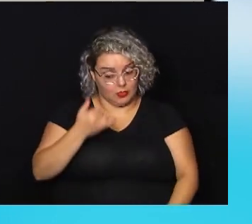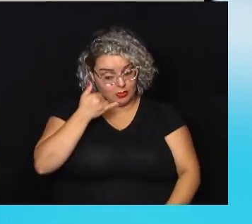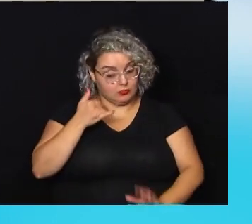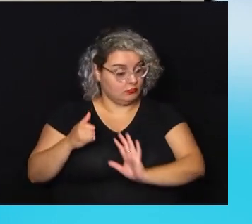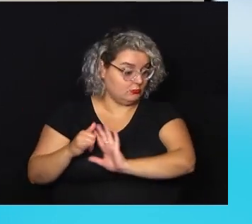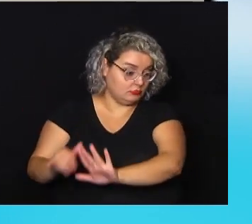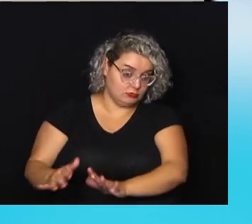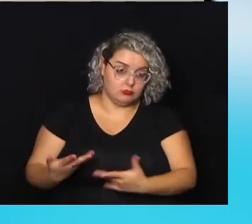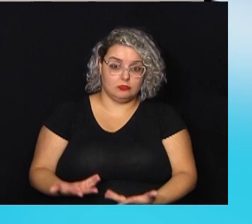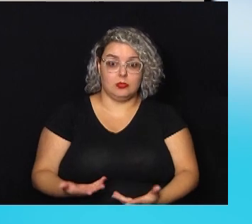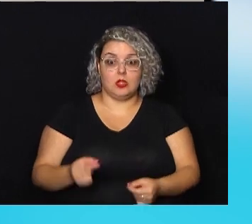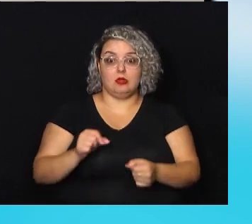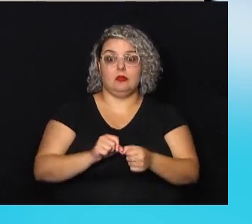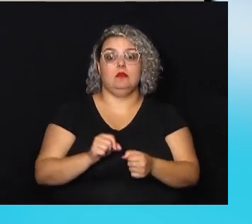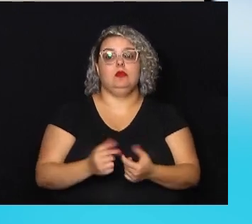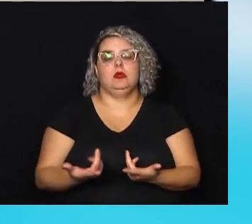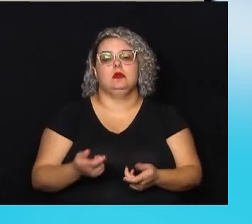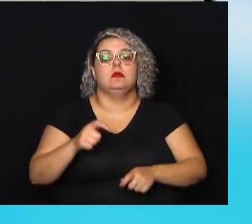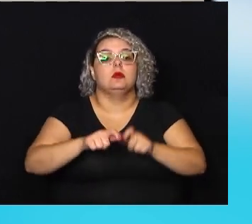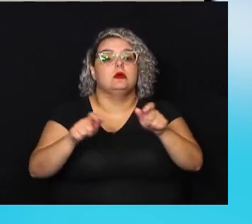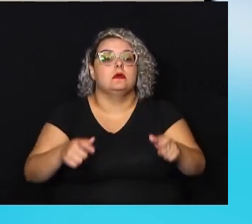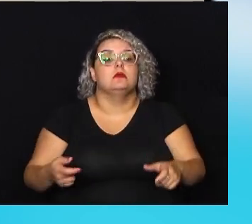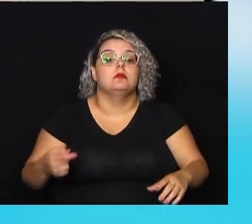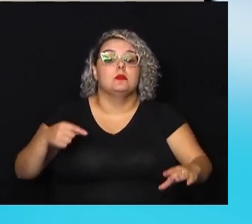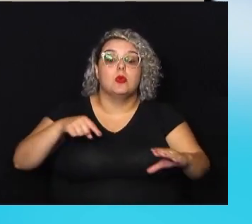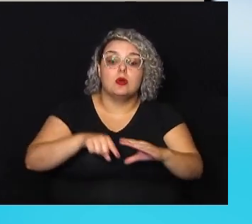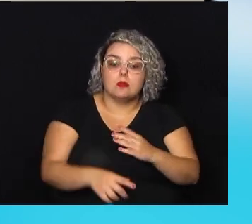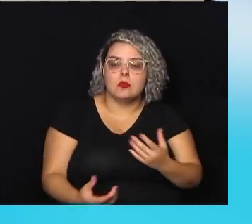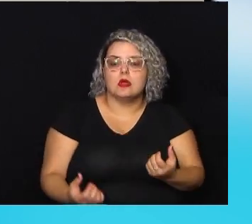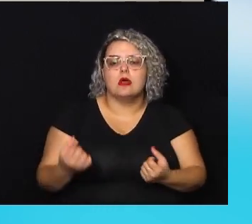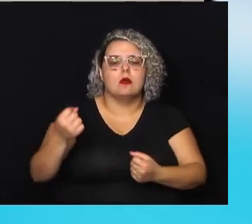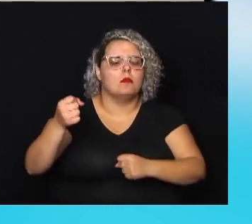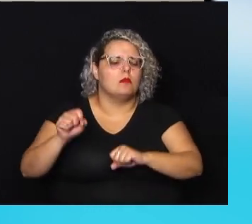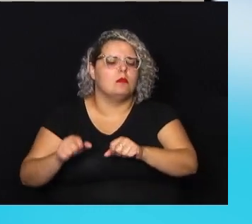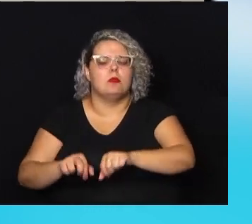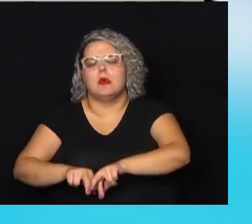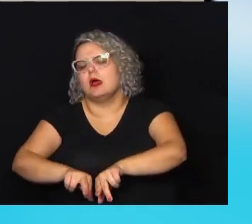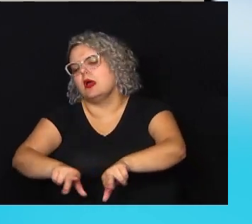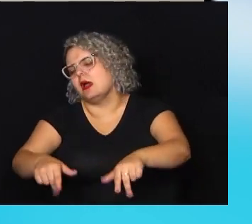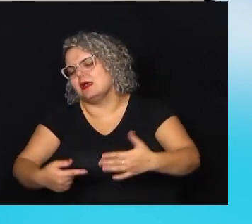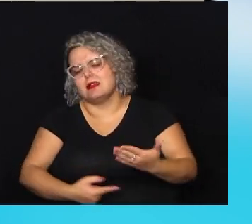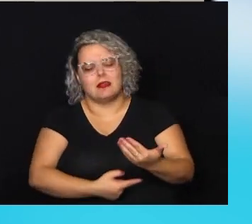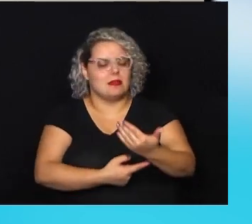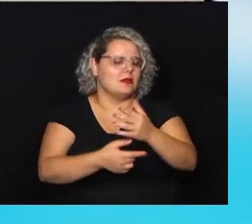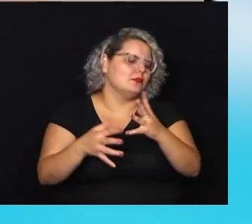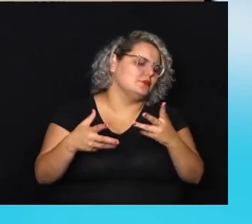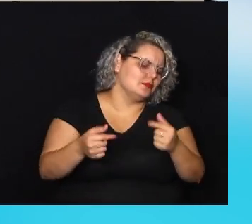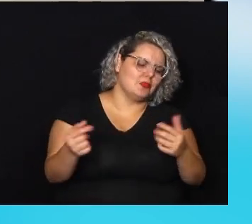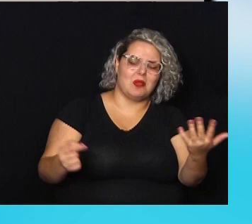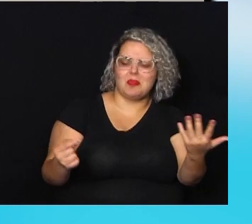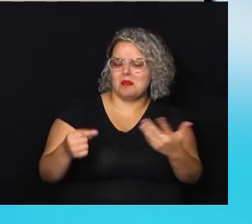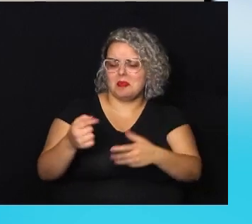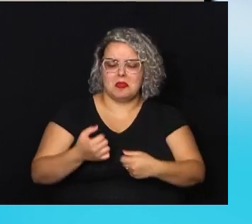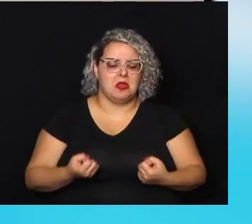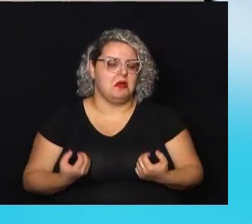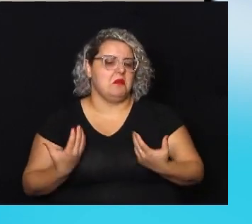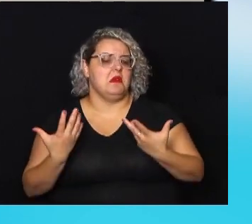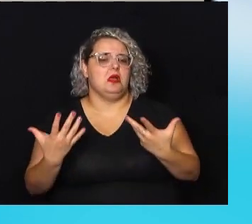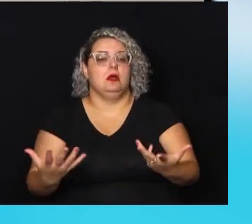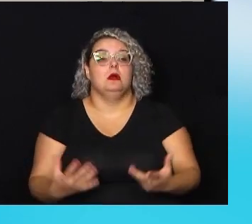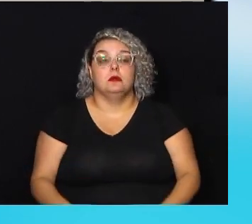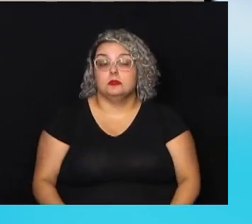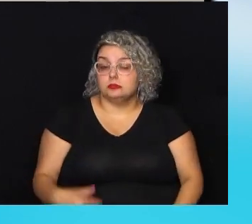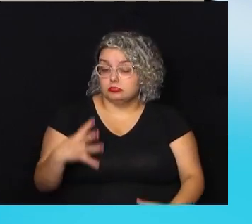que faz com que os homens, à medida que a gente avance com relação à industrialização